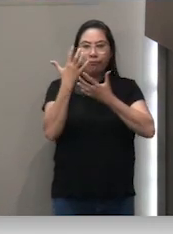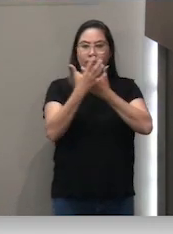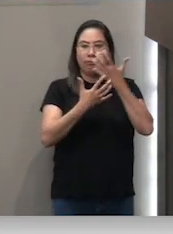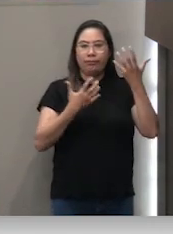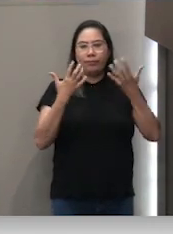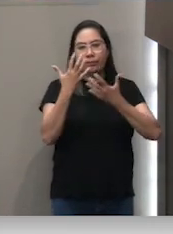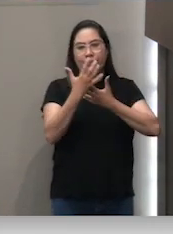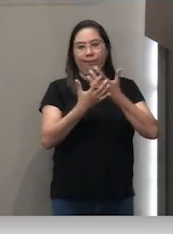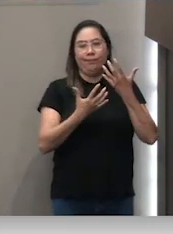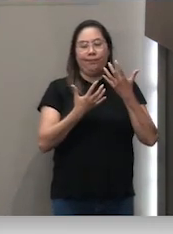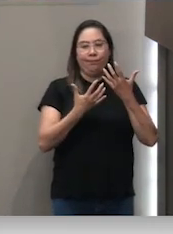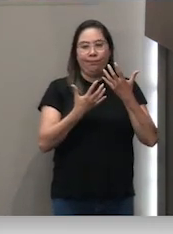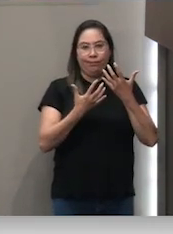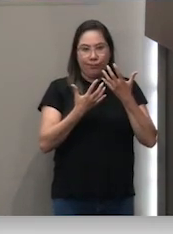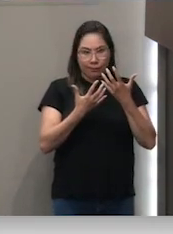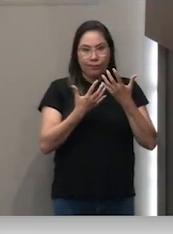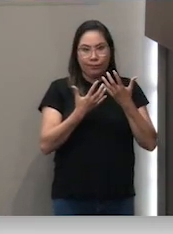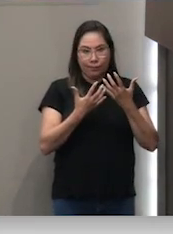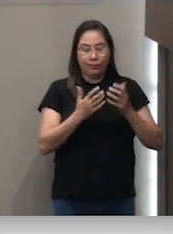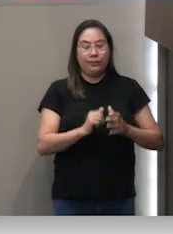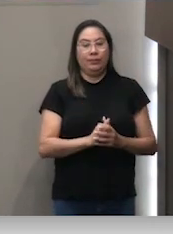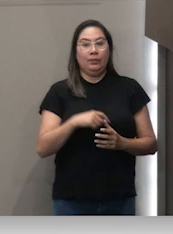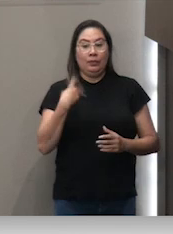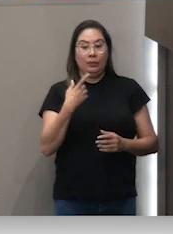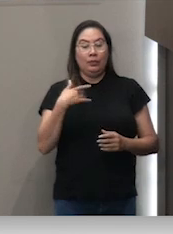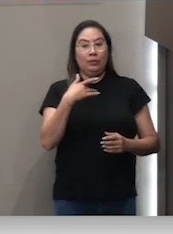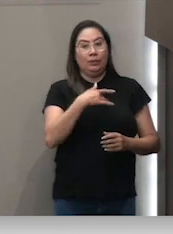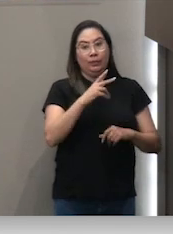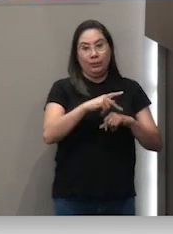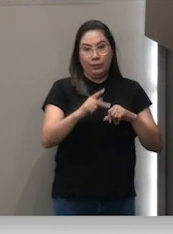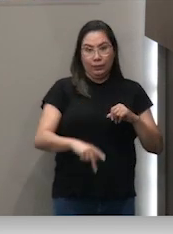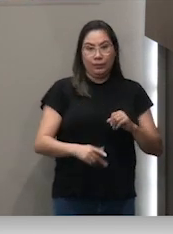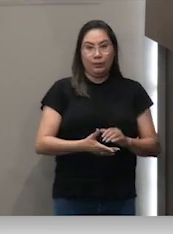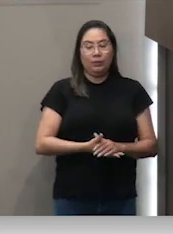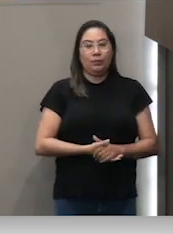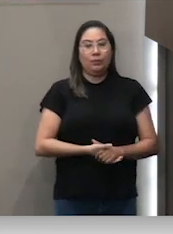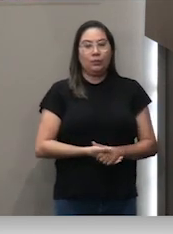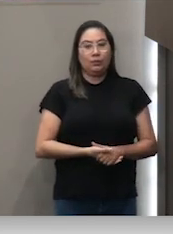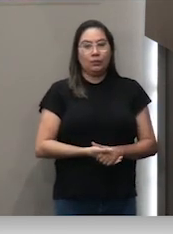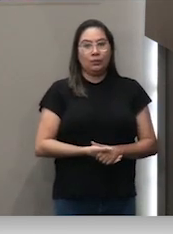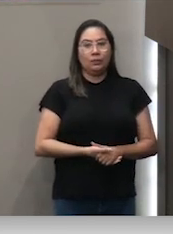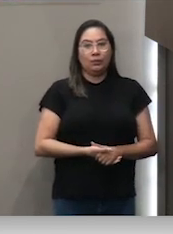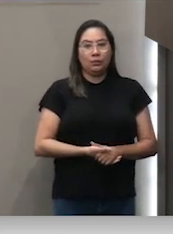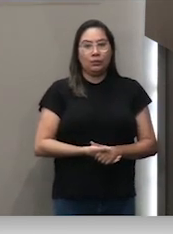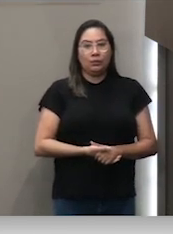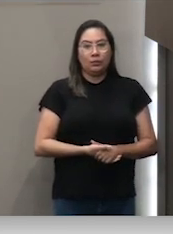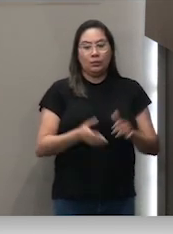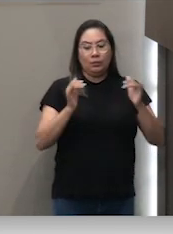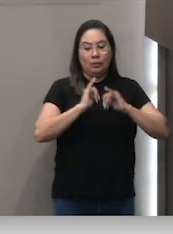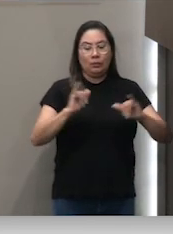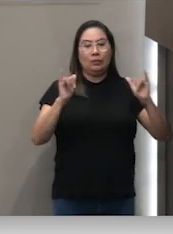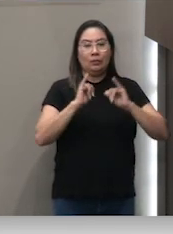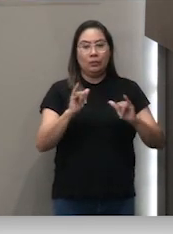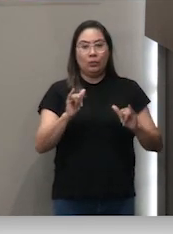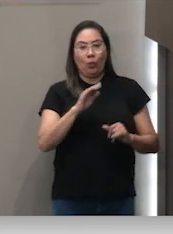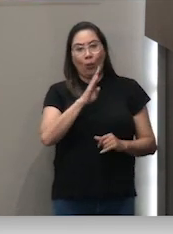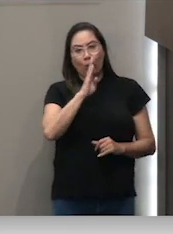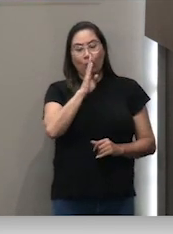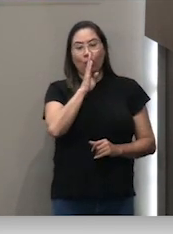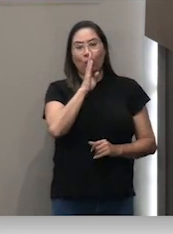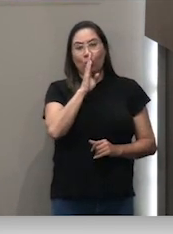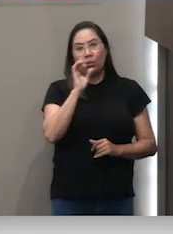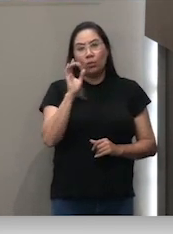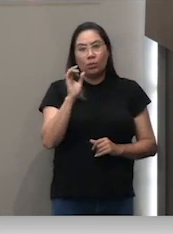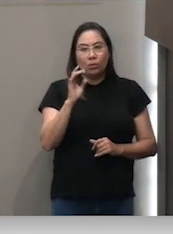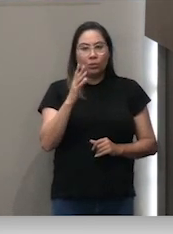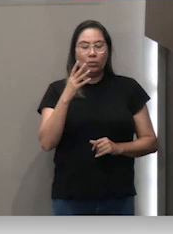uma grande maquiagem a nossa saúde de Passo Fundo. E as mídias nada falam, só